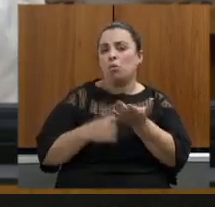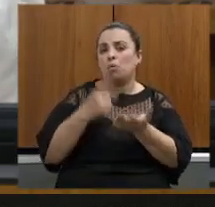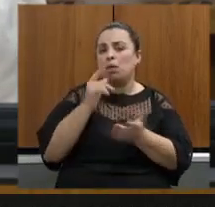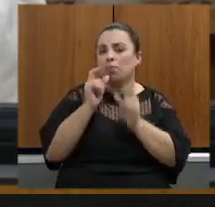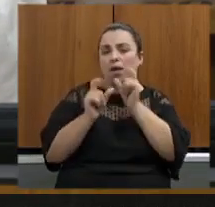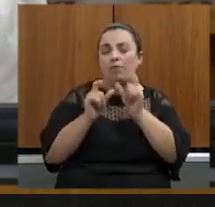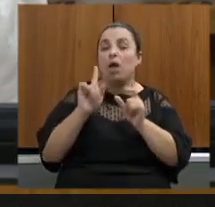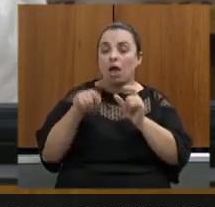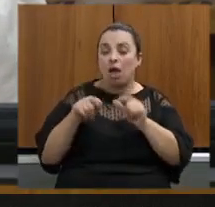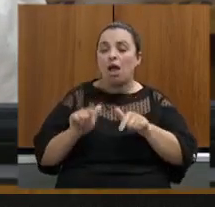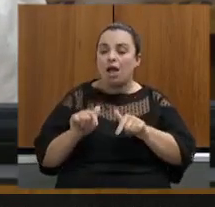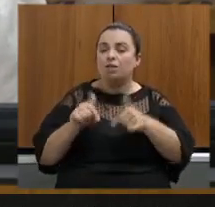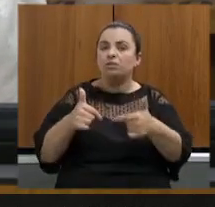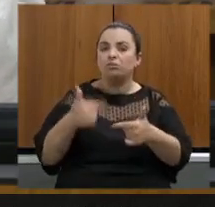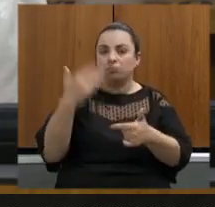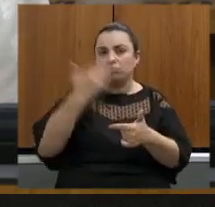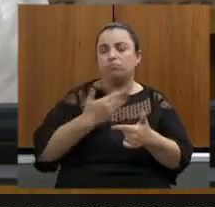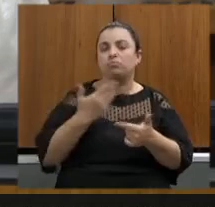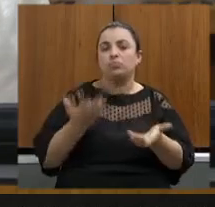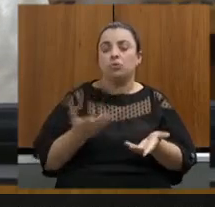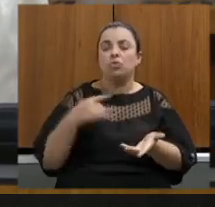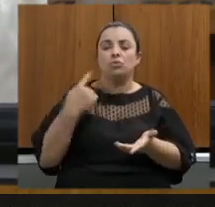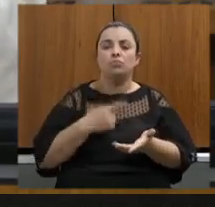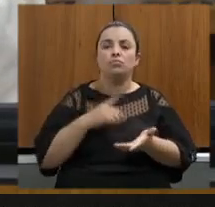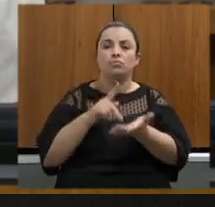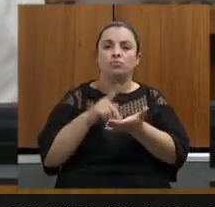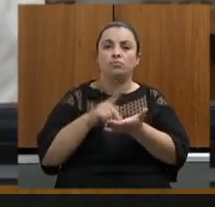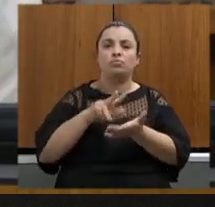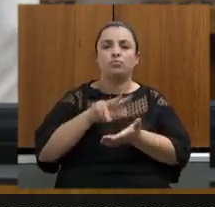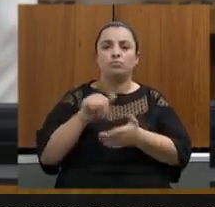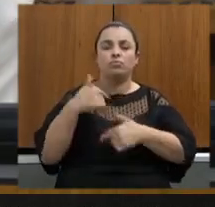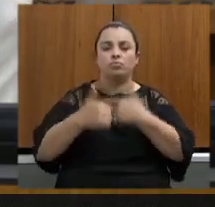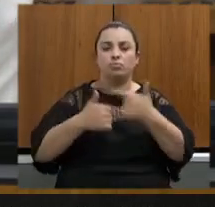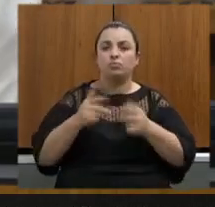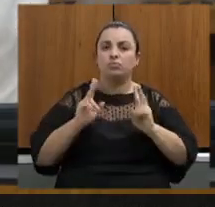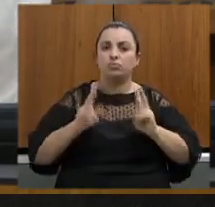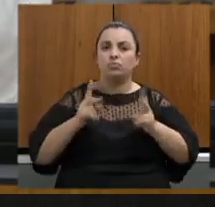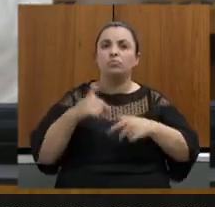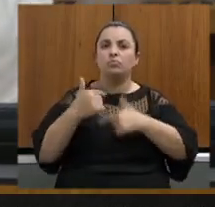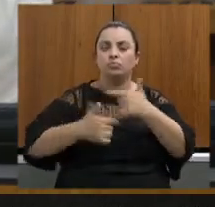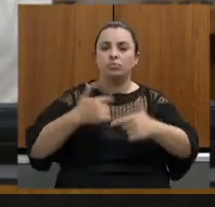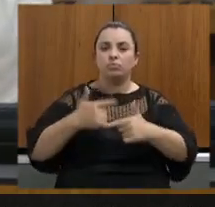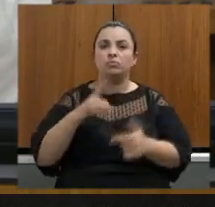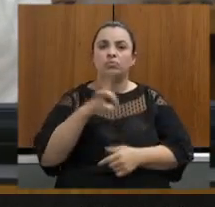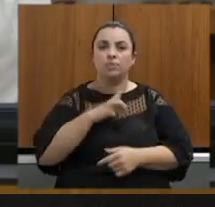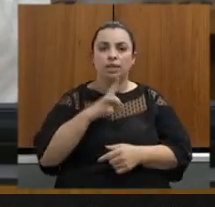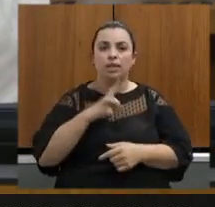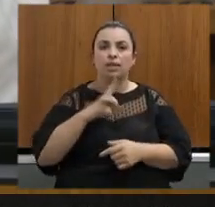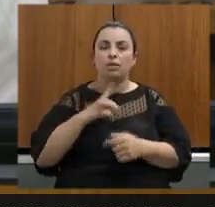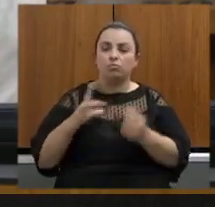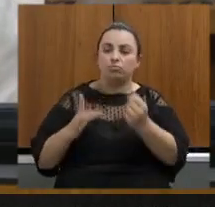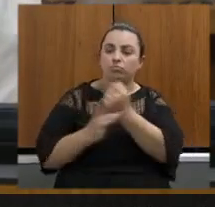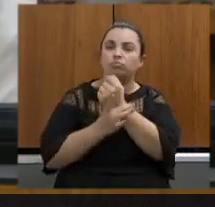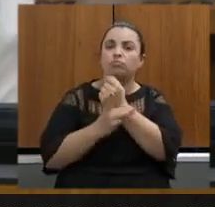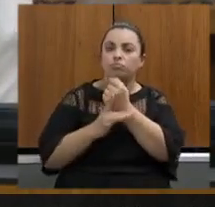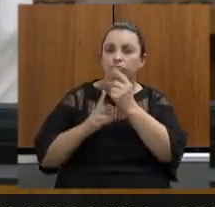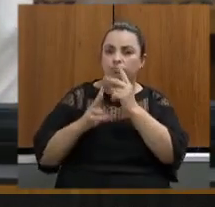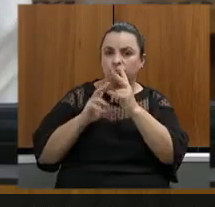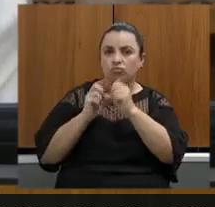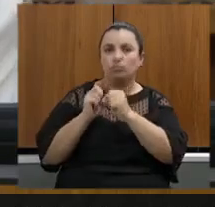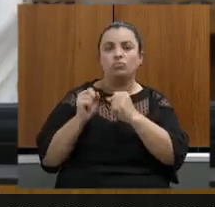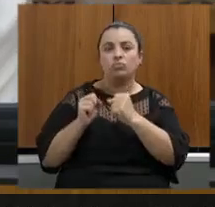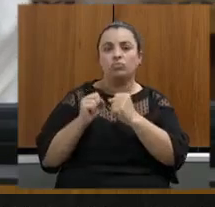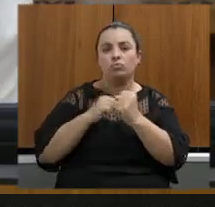a gente realmente é vai o e Continua trabalhando para termos as forças de segurança não só